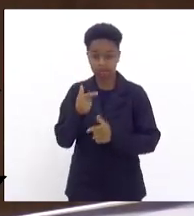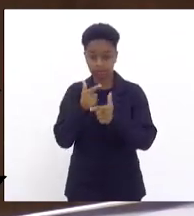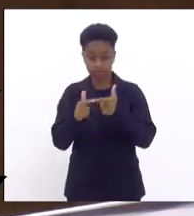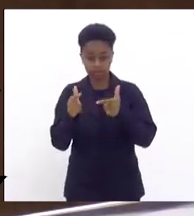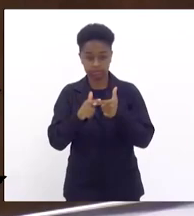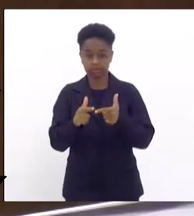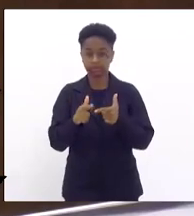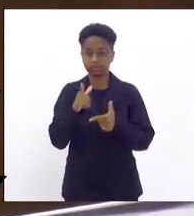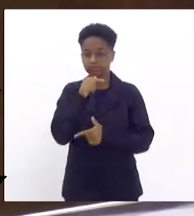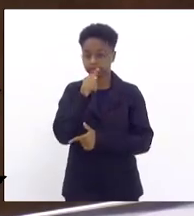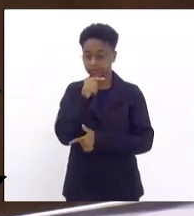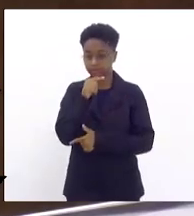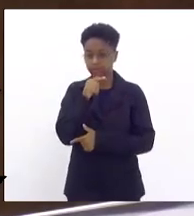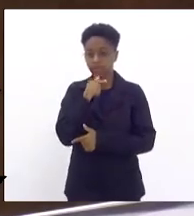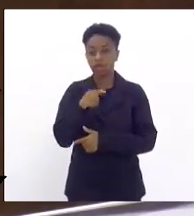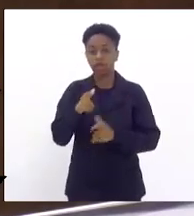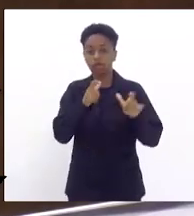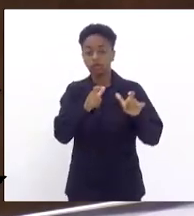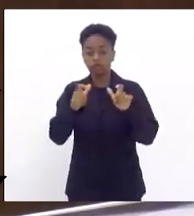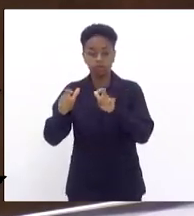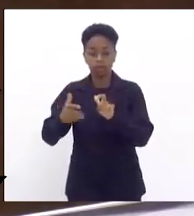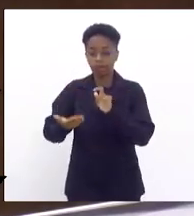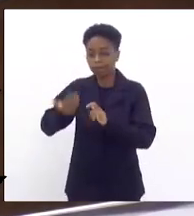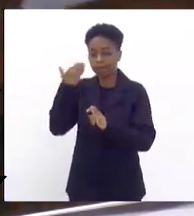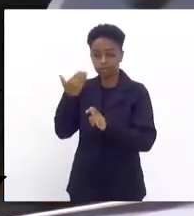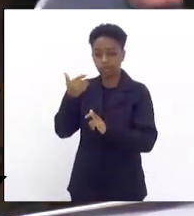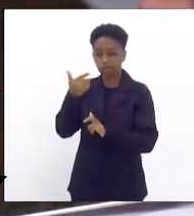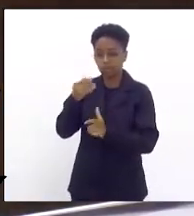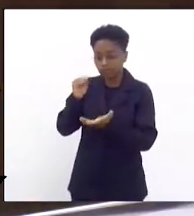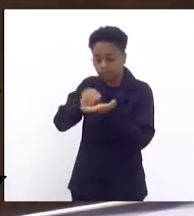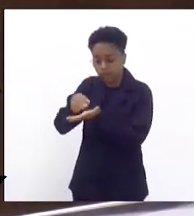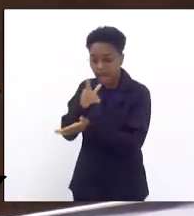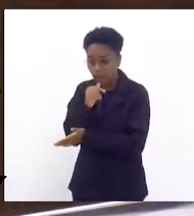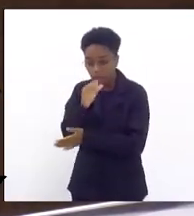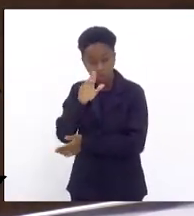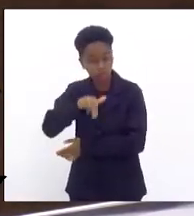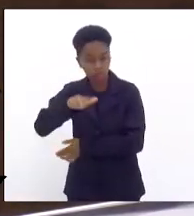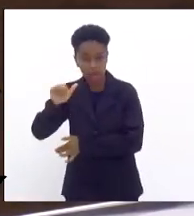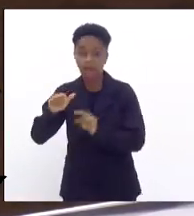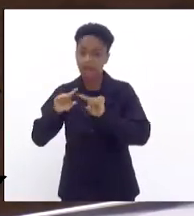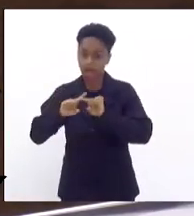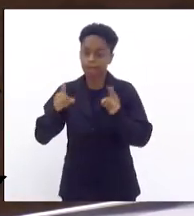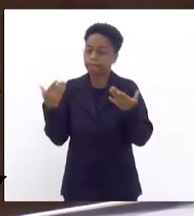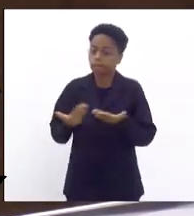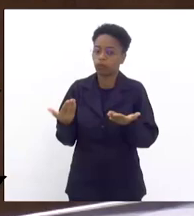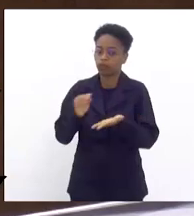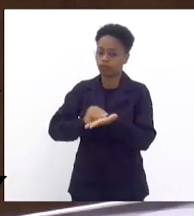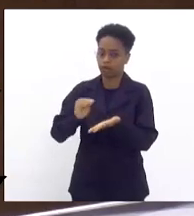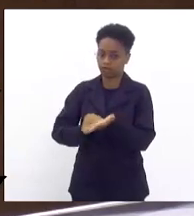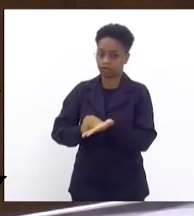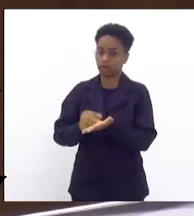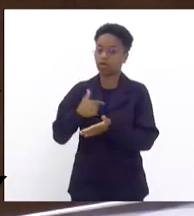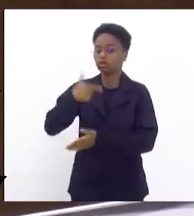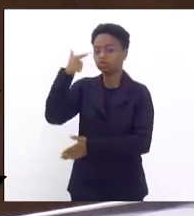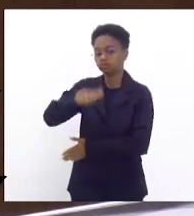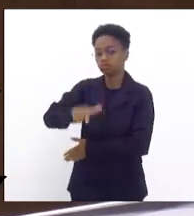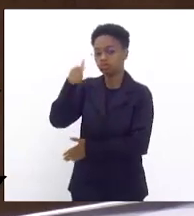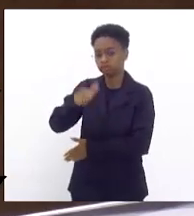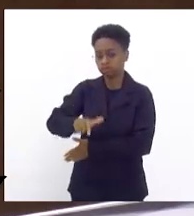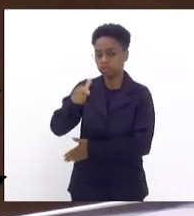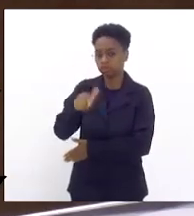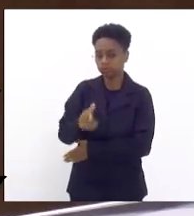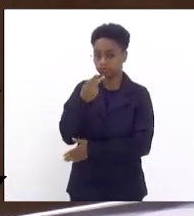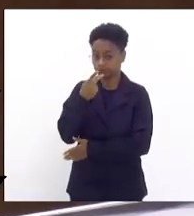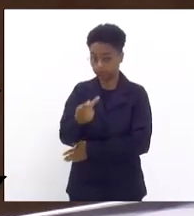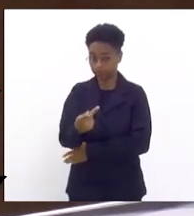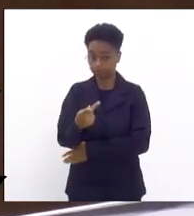tendo agora. Locais que nunca tinham falta d'água, agora tem. Então, não vou me repetir nas falas, porque o doutor até falou na última